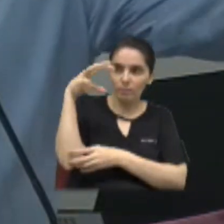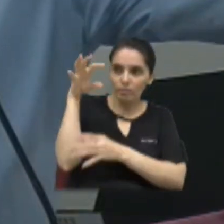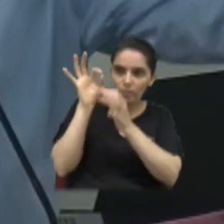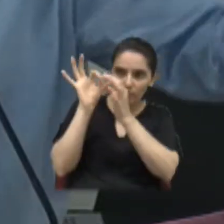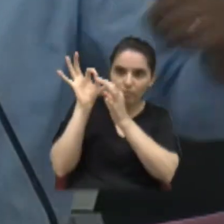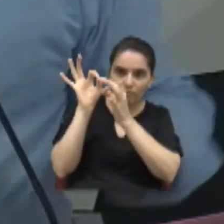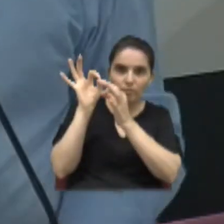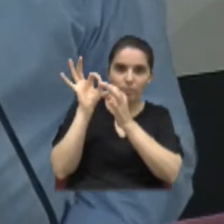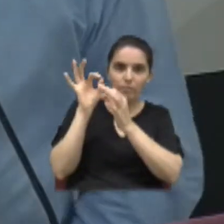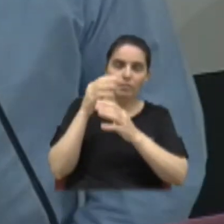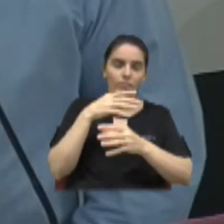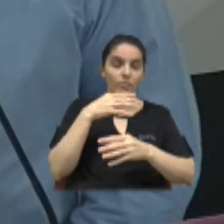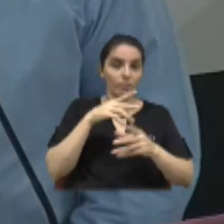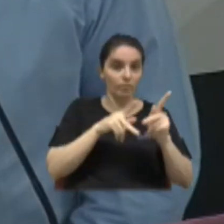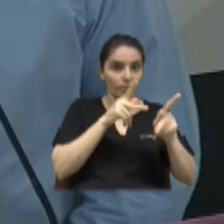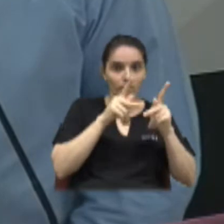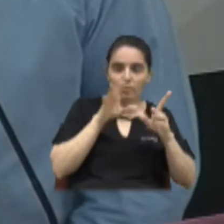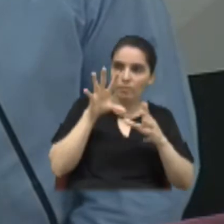em novembro.